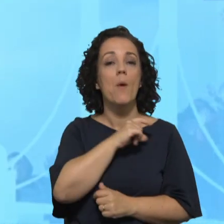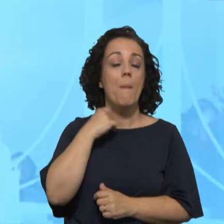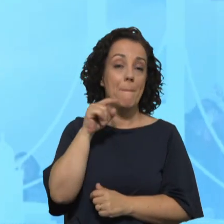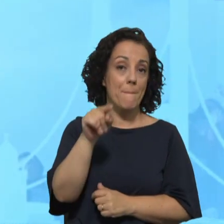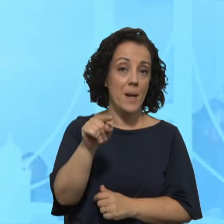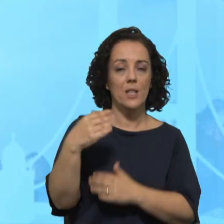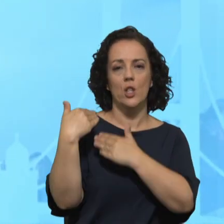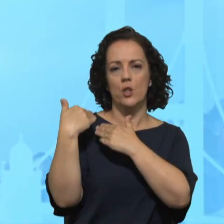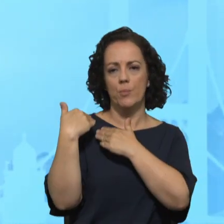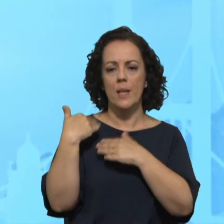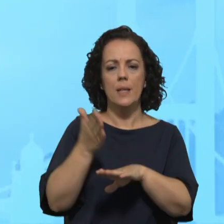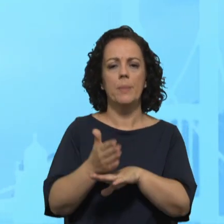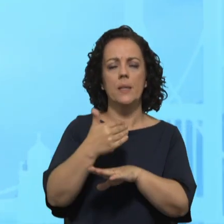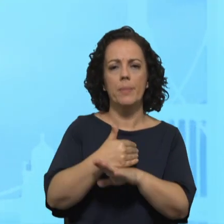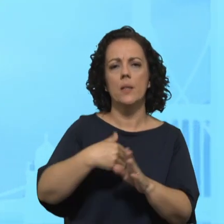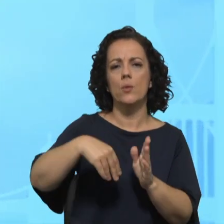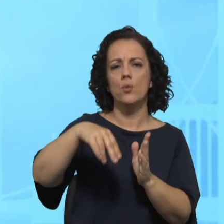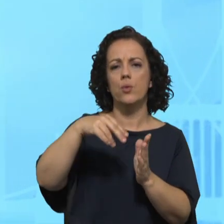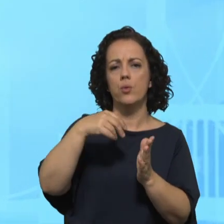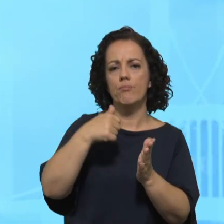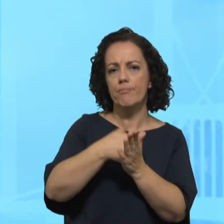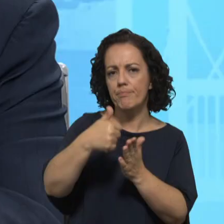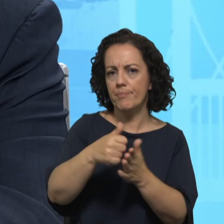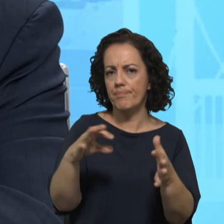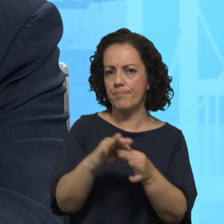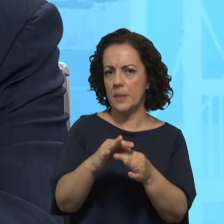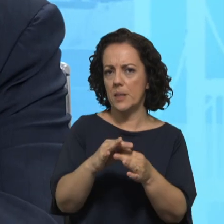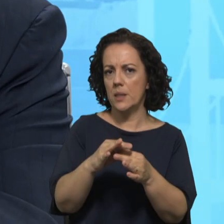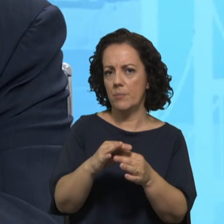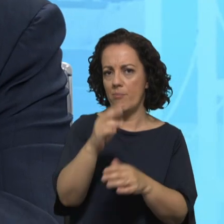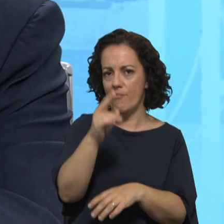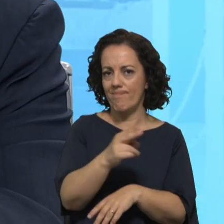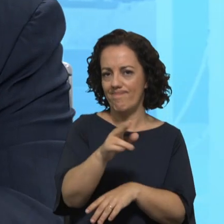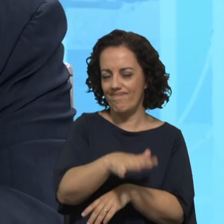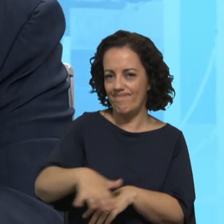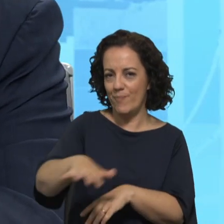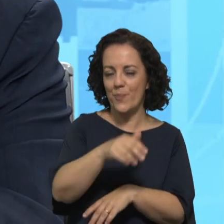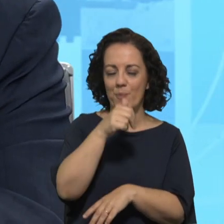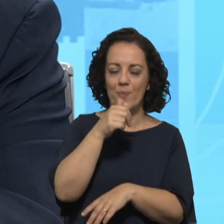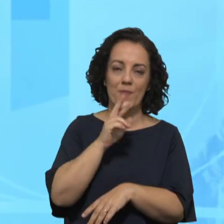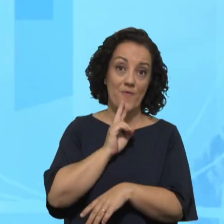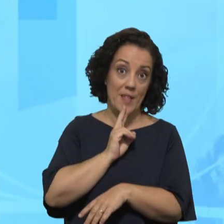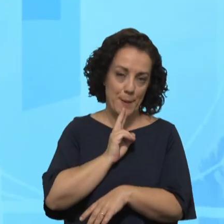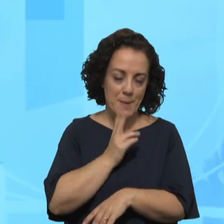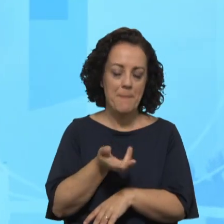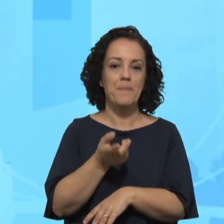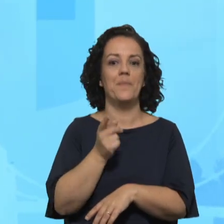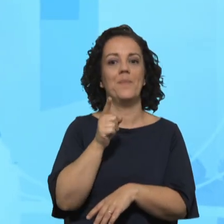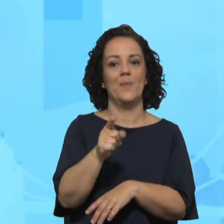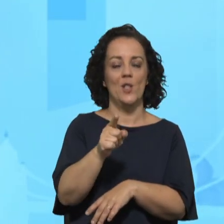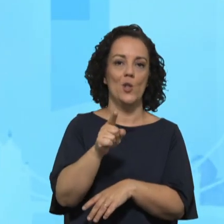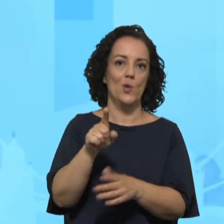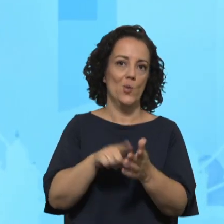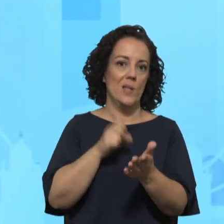pelo Departamento de Liturgia do Santuário. É algo muito presente e que desenha